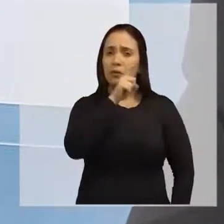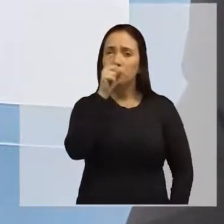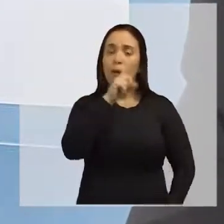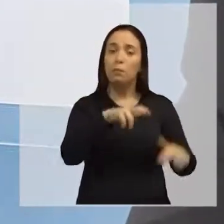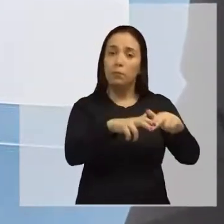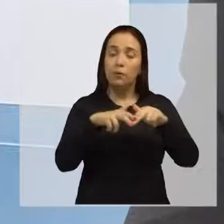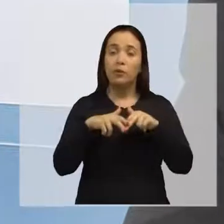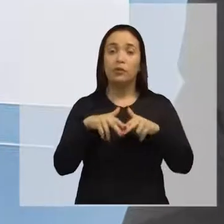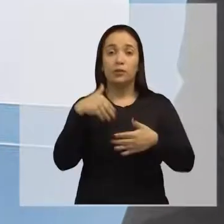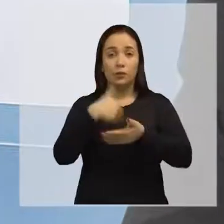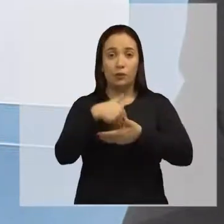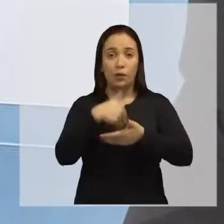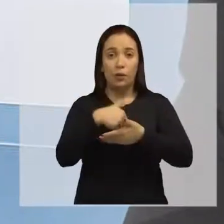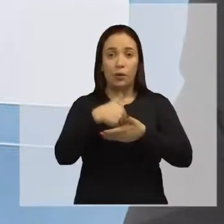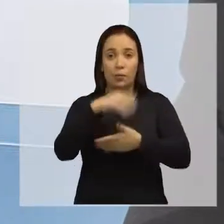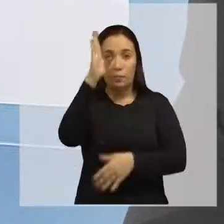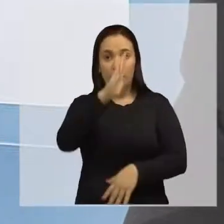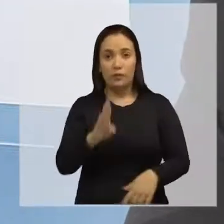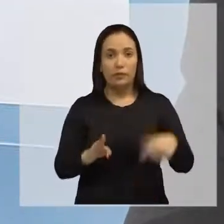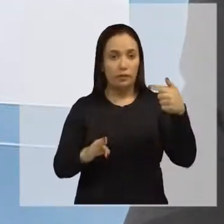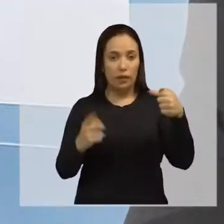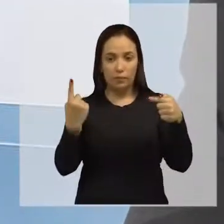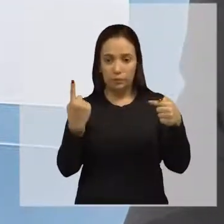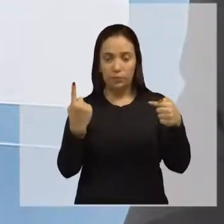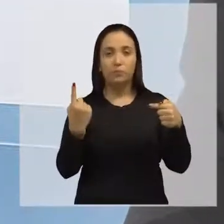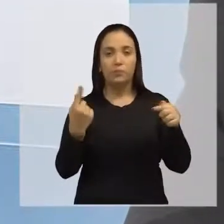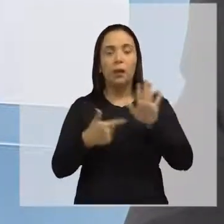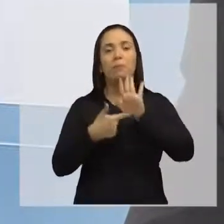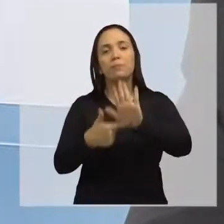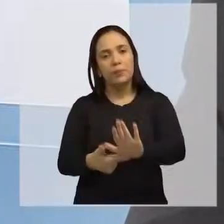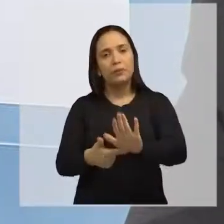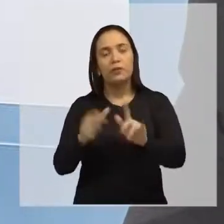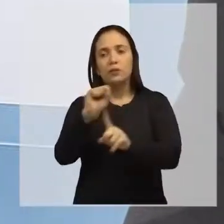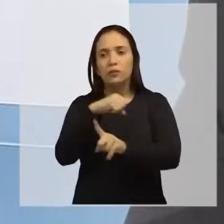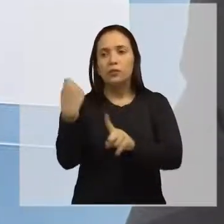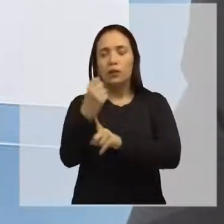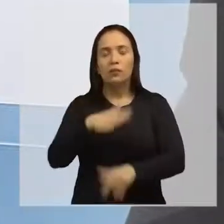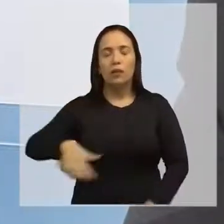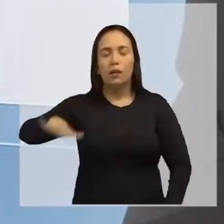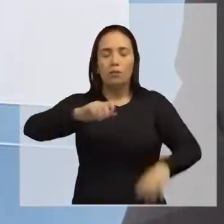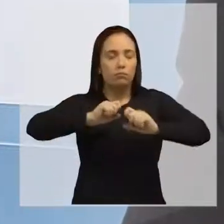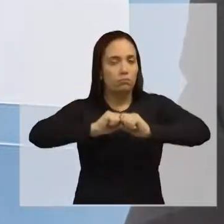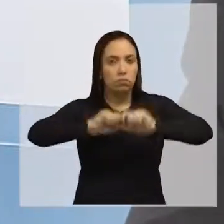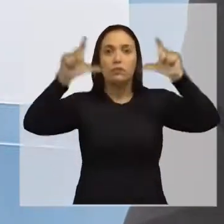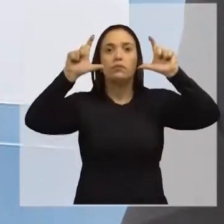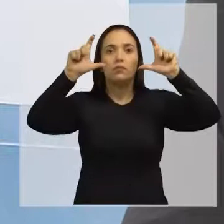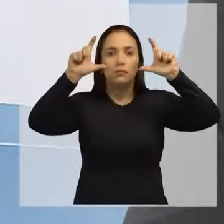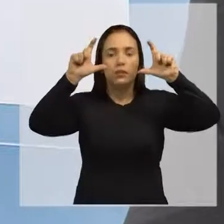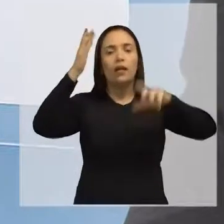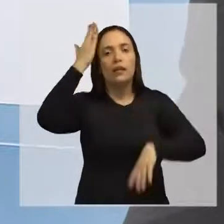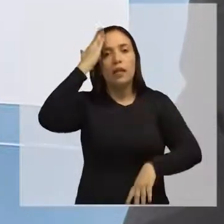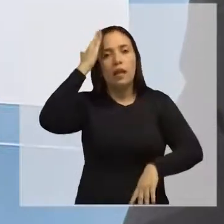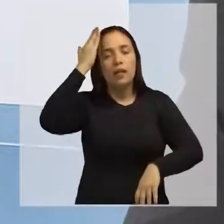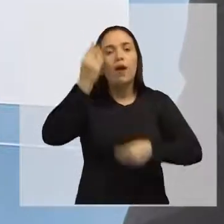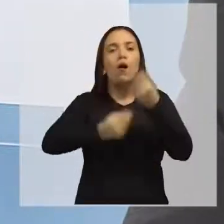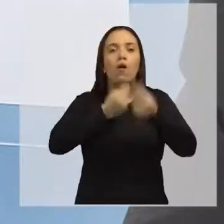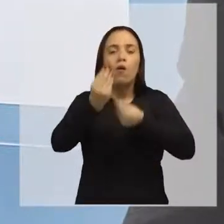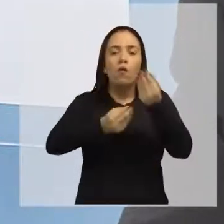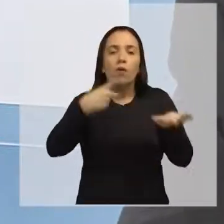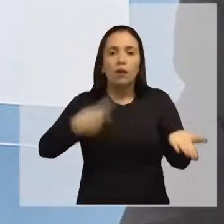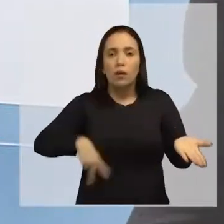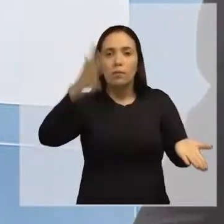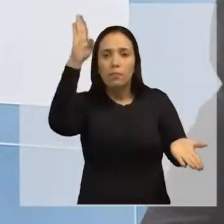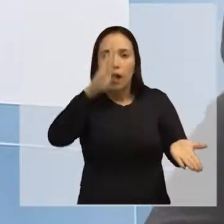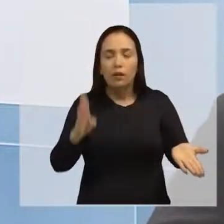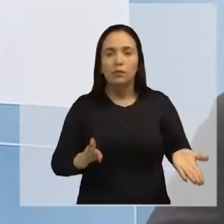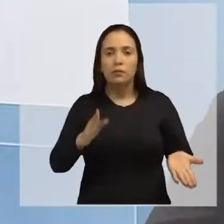7-1 foi fundamental para colocar a gente na nossa realidade, para a gente entender o nosso país, colocar